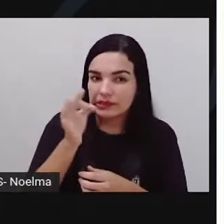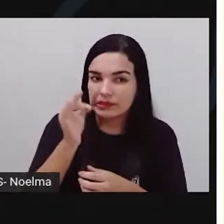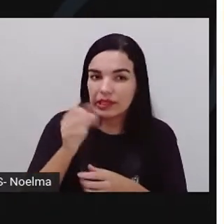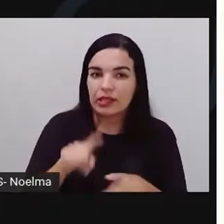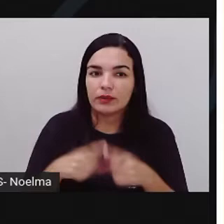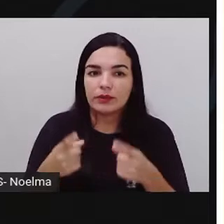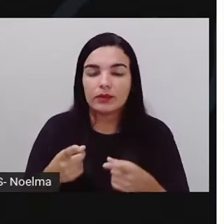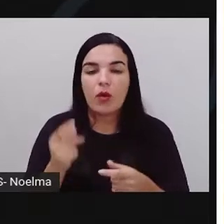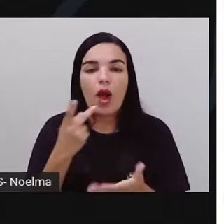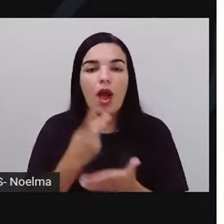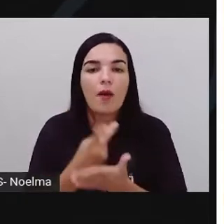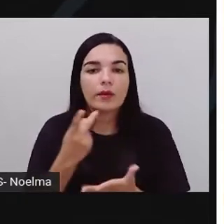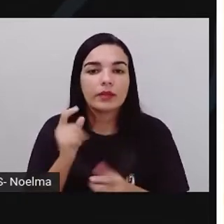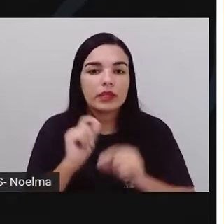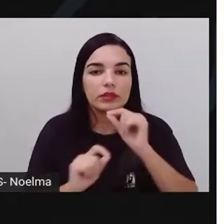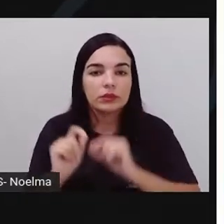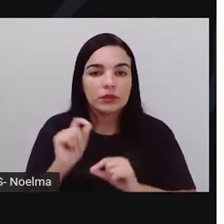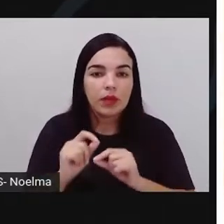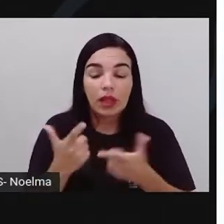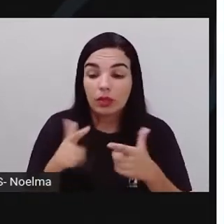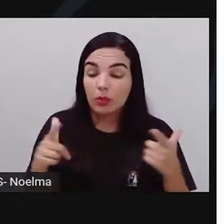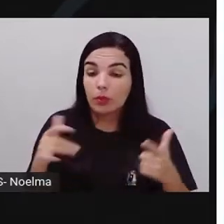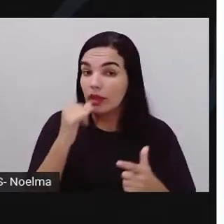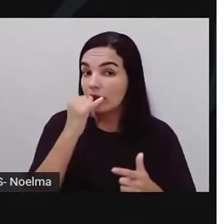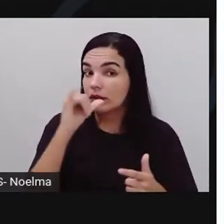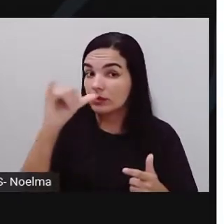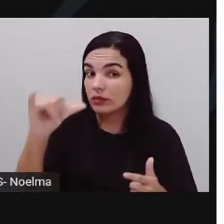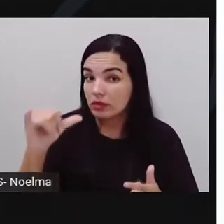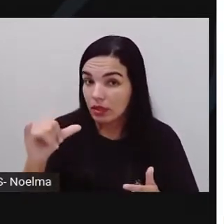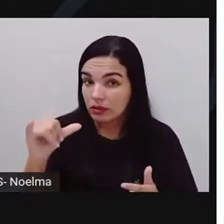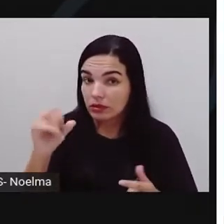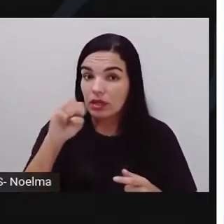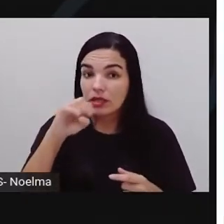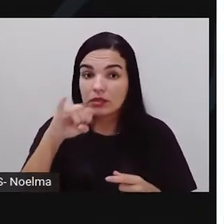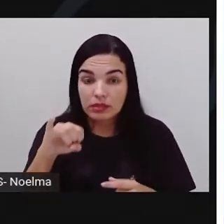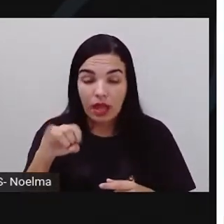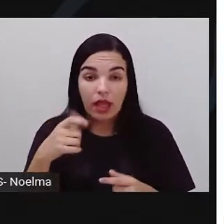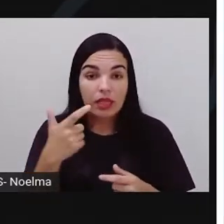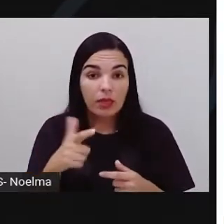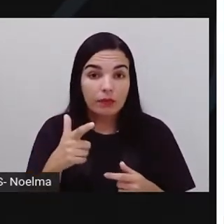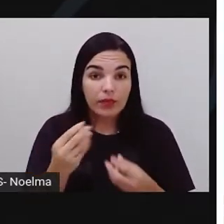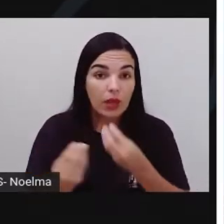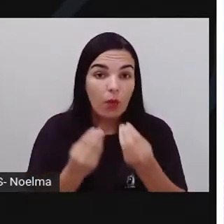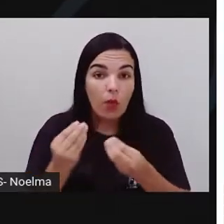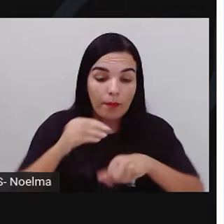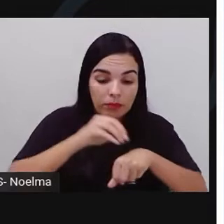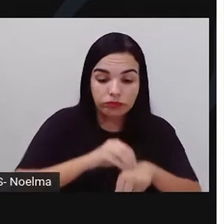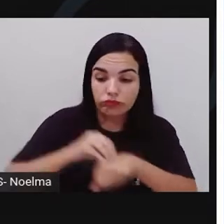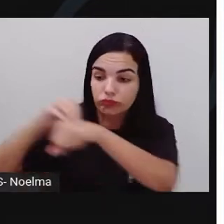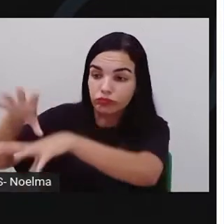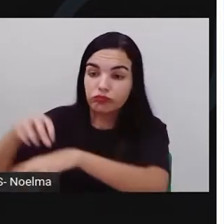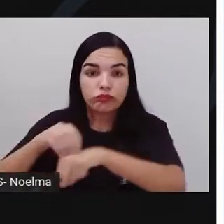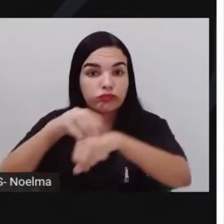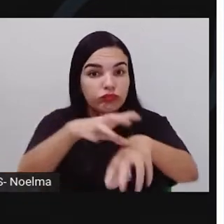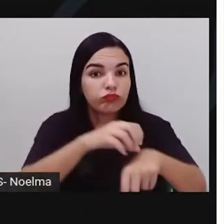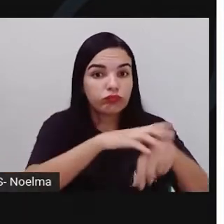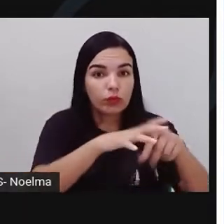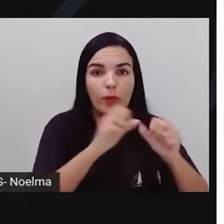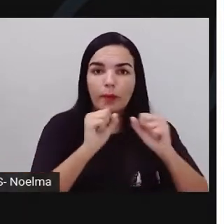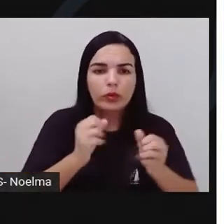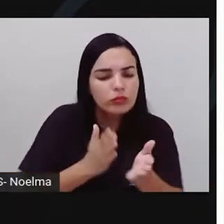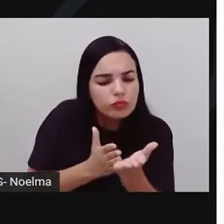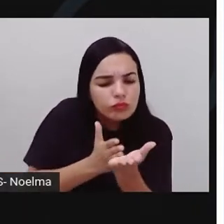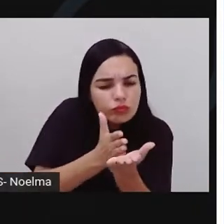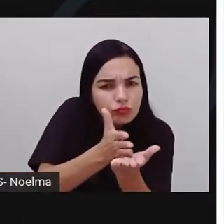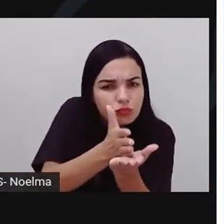o plástico não conduzem a eletricidade. Então, essa eletricidade não tem outra opção além de viajar pelo metal condutor